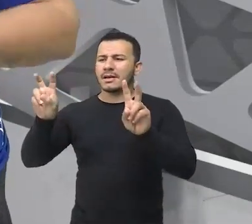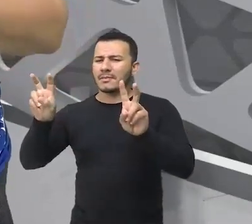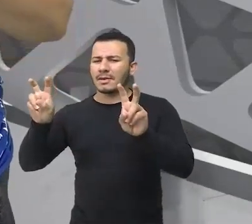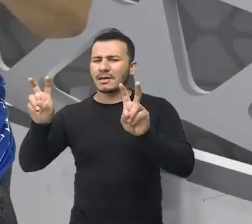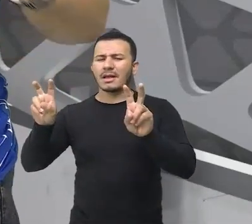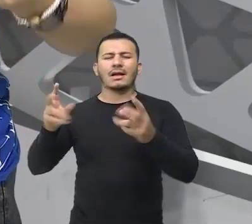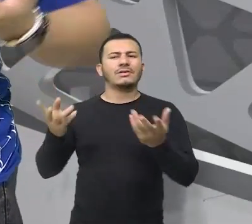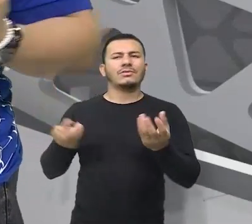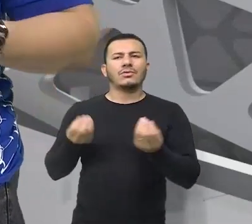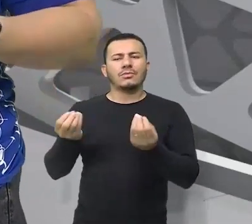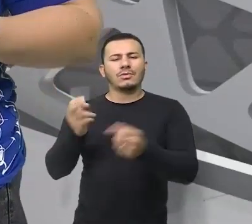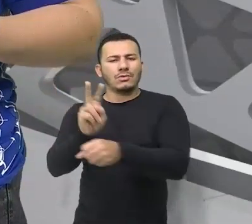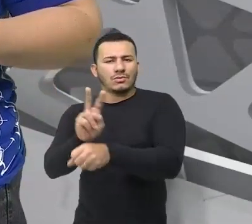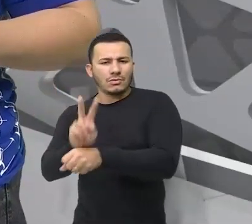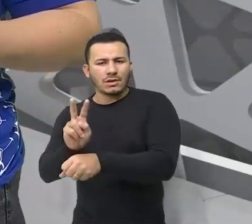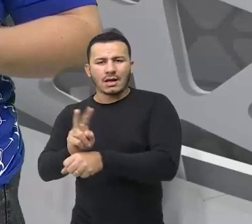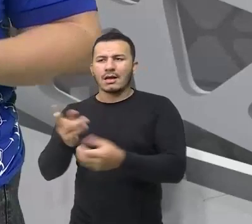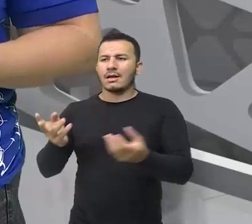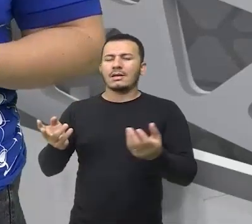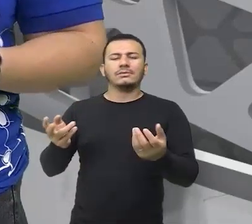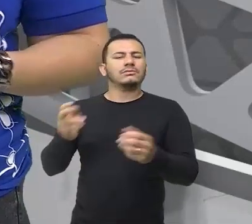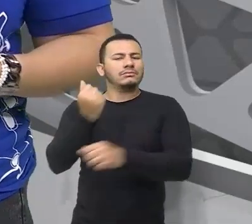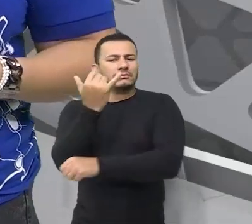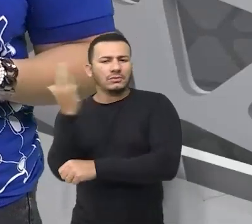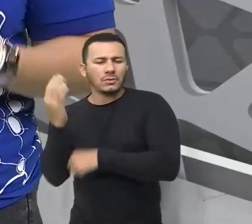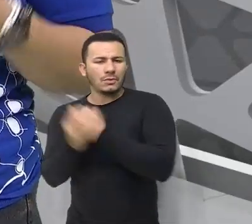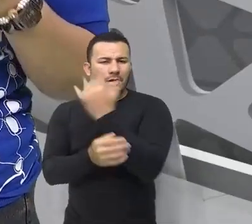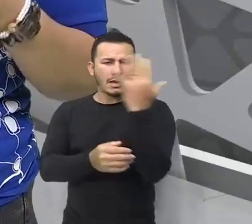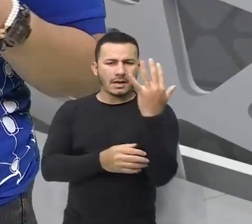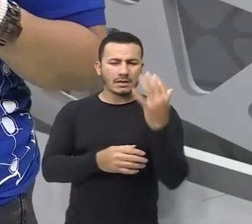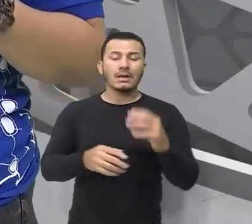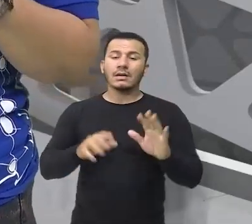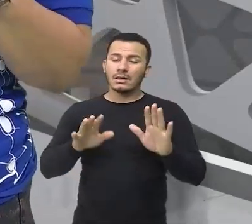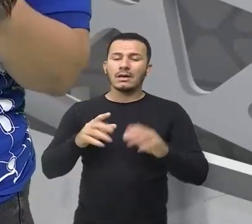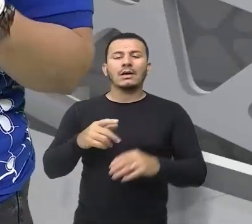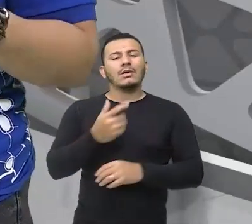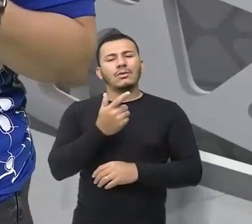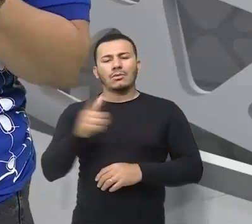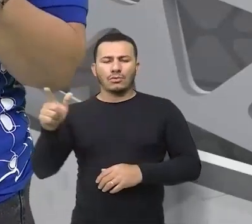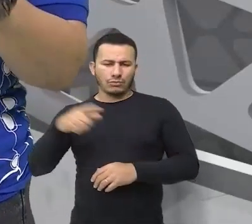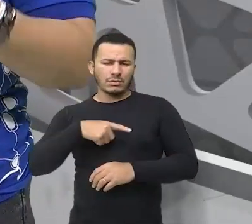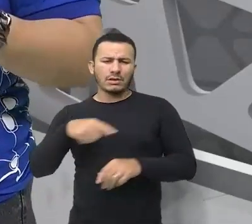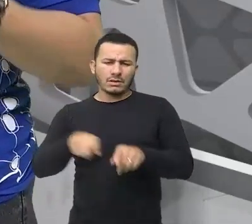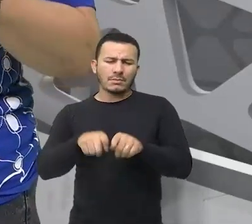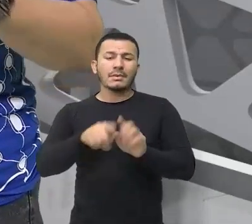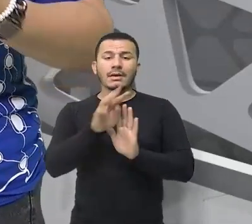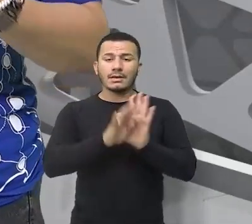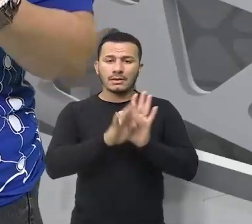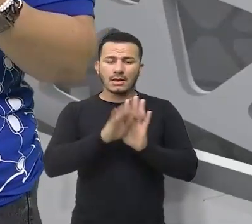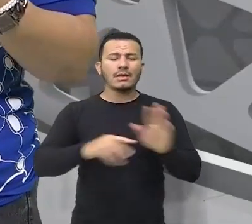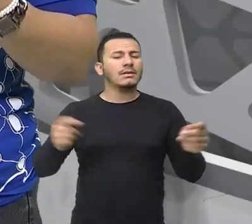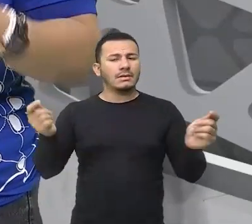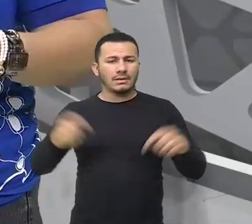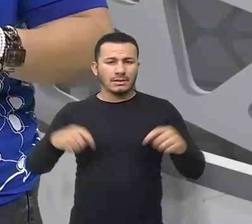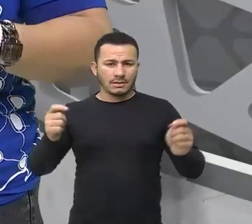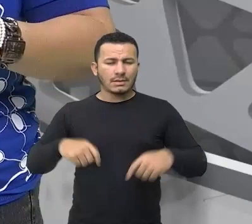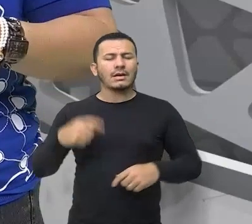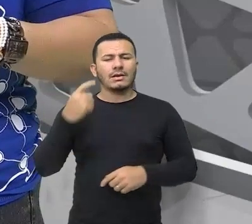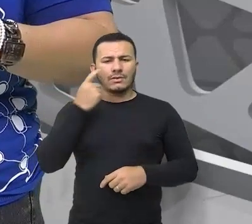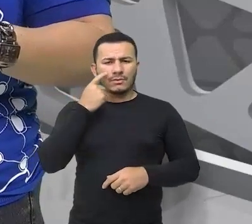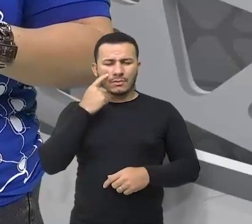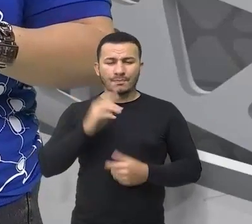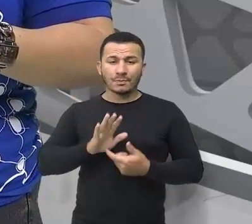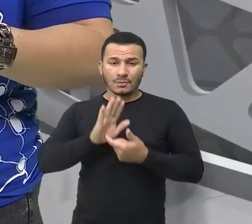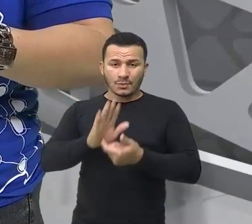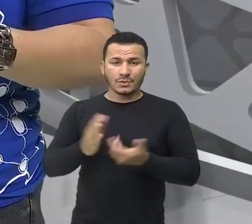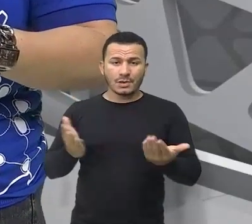da questão da preservação da Amazônia, não é? Outro texto pode aparecer para esse processo. Então